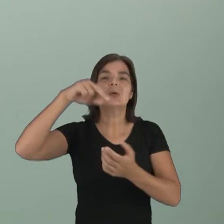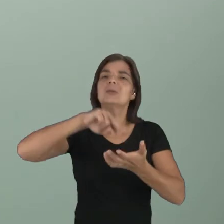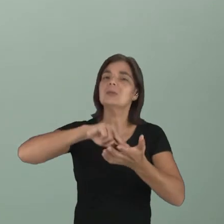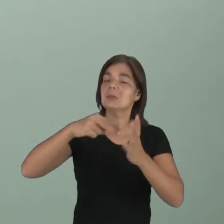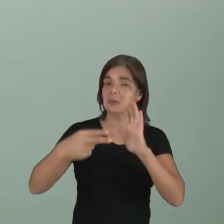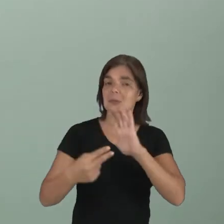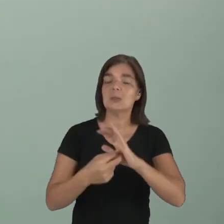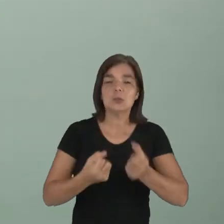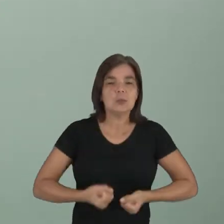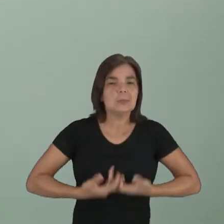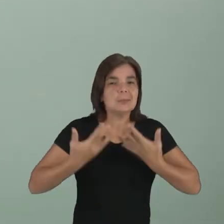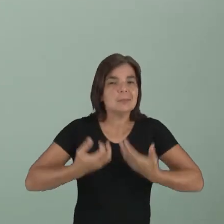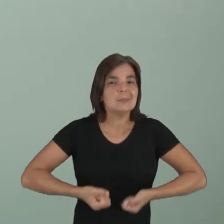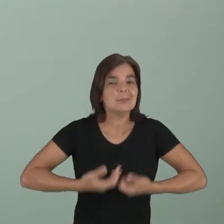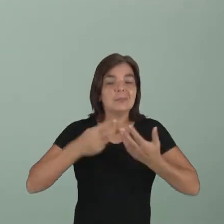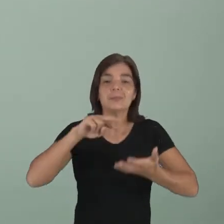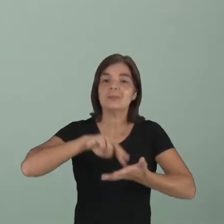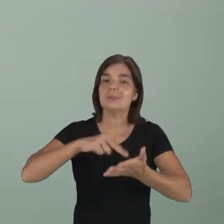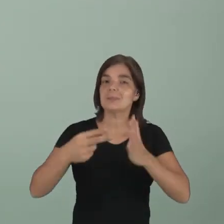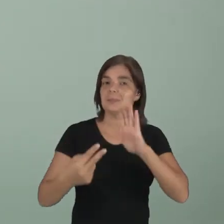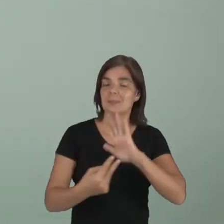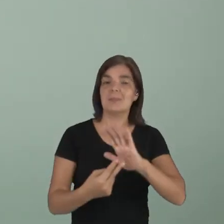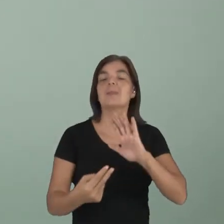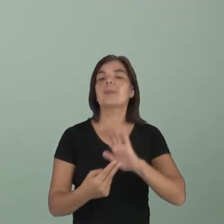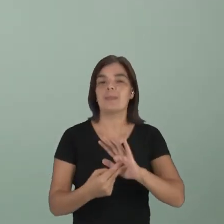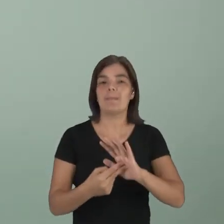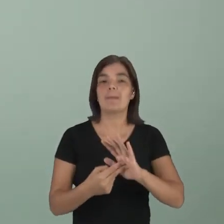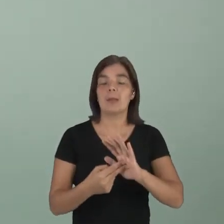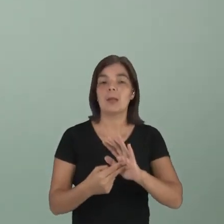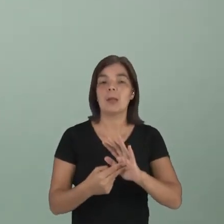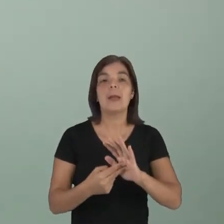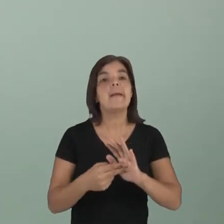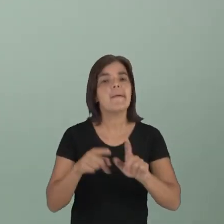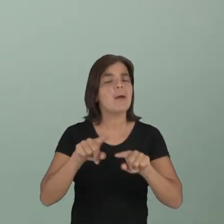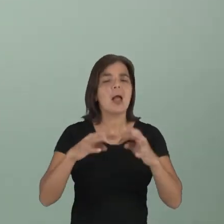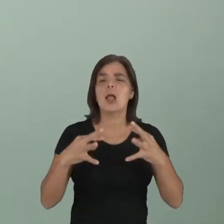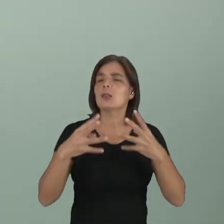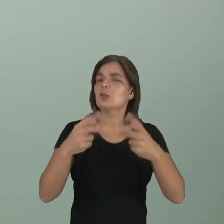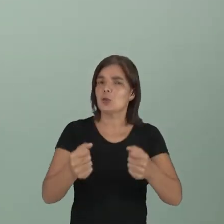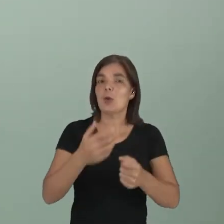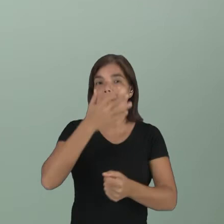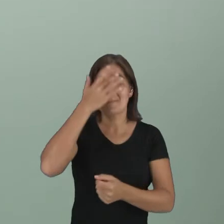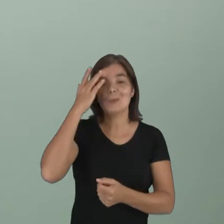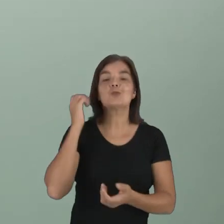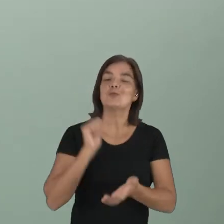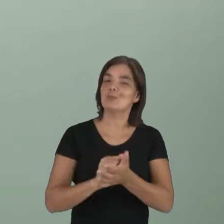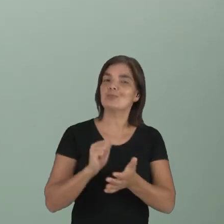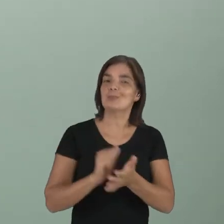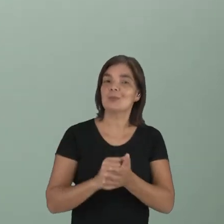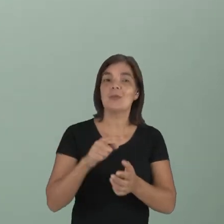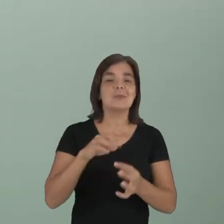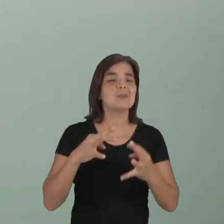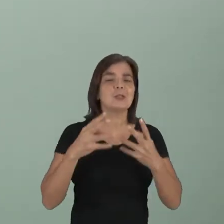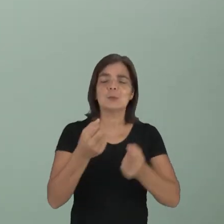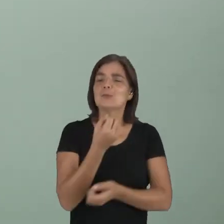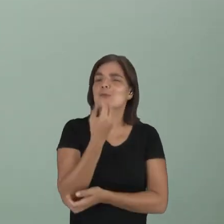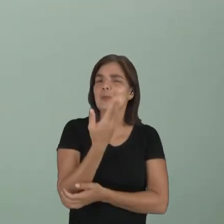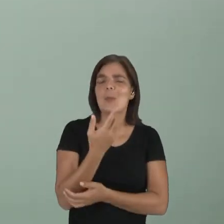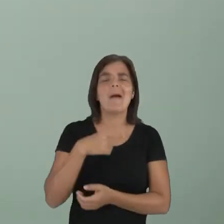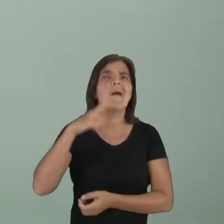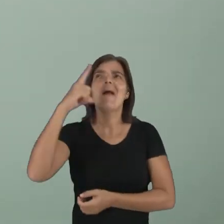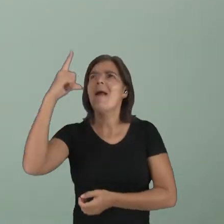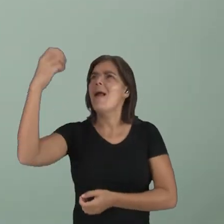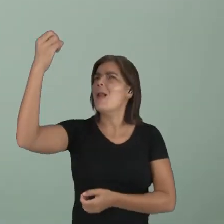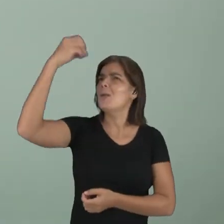é um recurso expressivo, significa que esse interlocutor é tudo para o enunciador, você é tudo de bom,